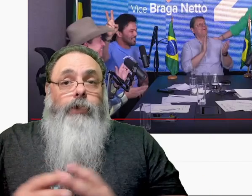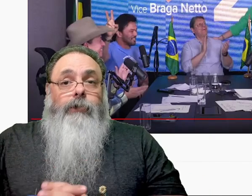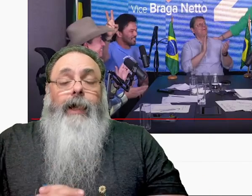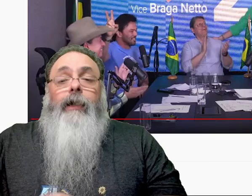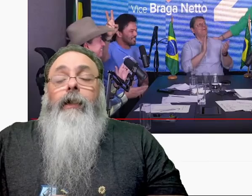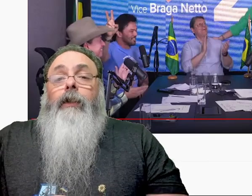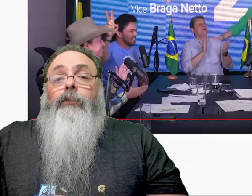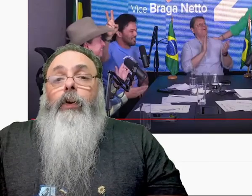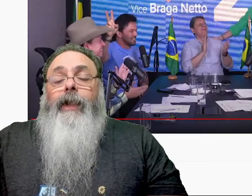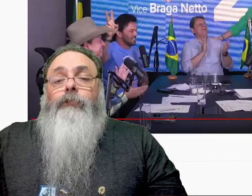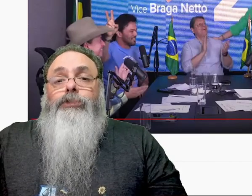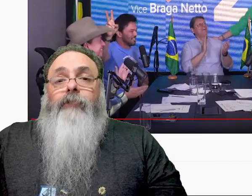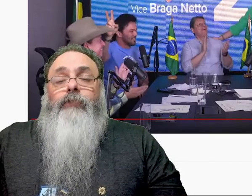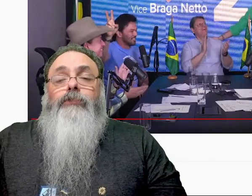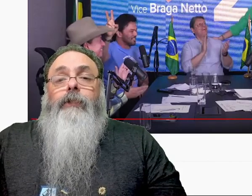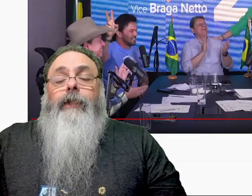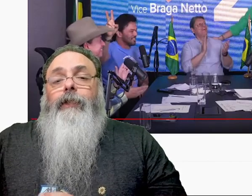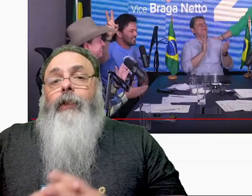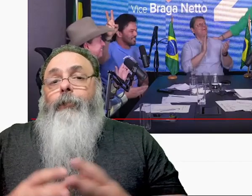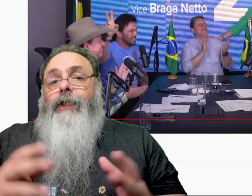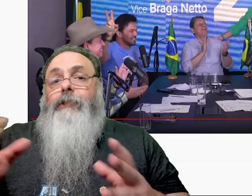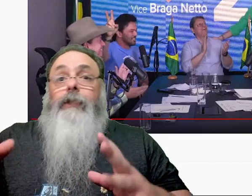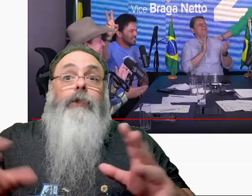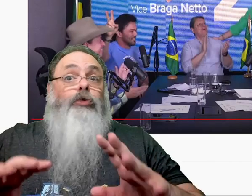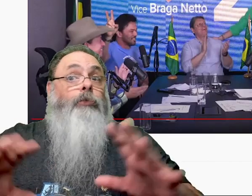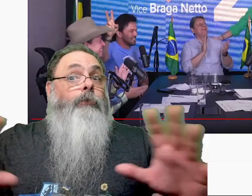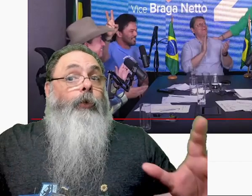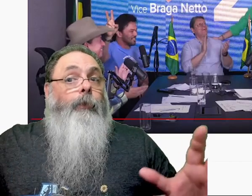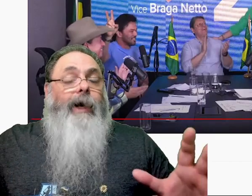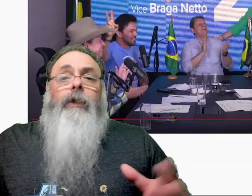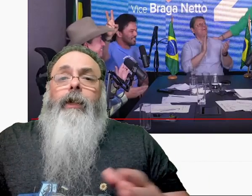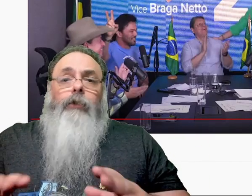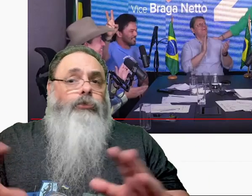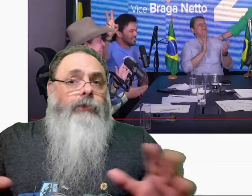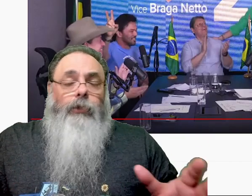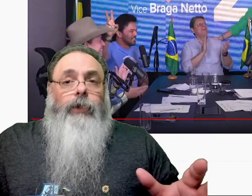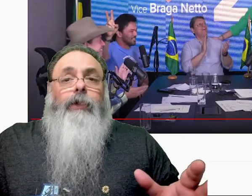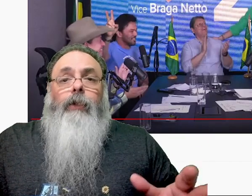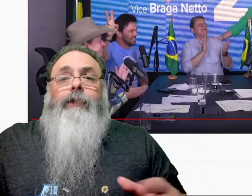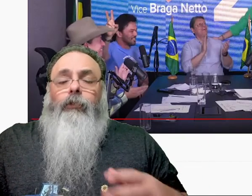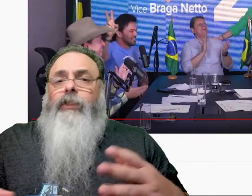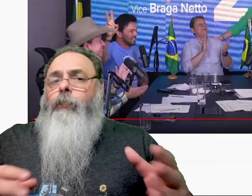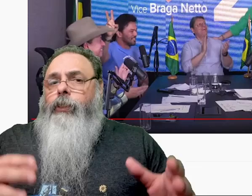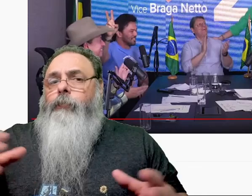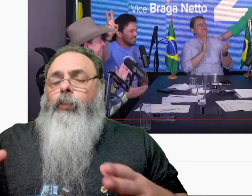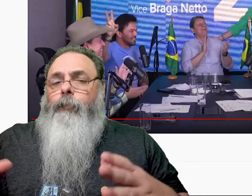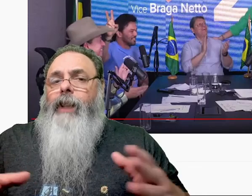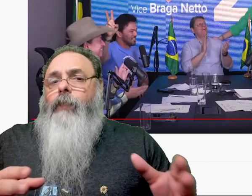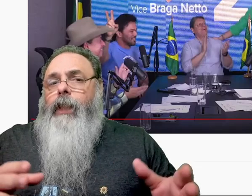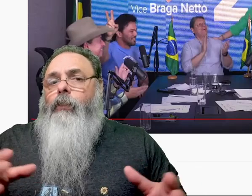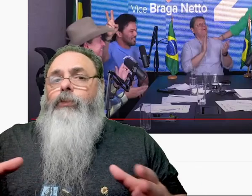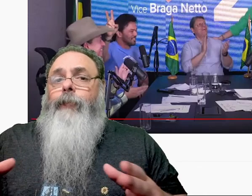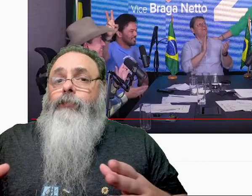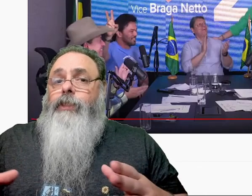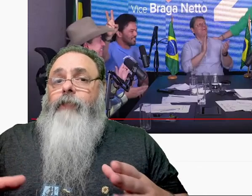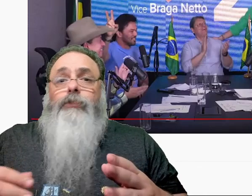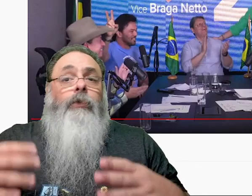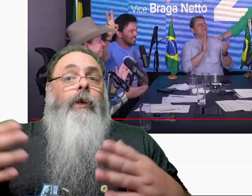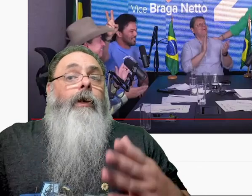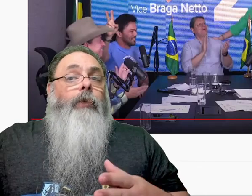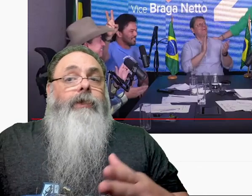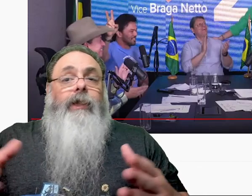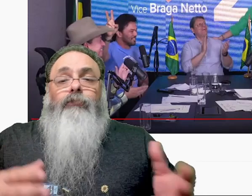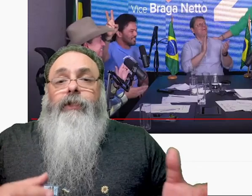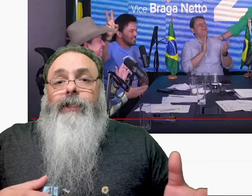o episódio lá do Roberto Jefferson né que realmente muito preocupado eu já tô tranquilo agora tá eu fiquei um pouquinho preocupado com aquele negócio do Roberto